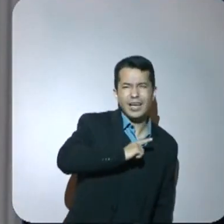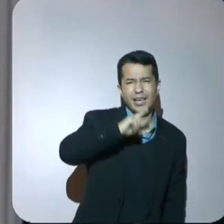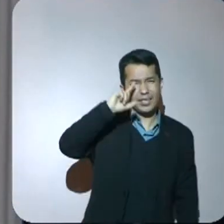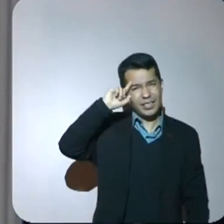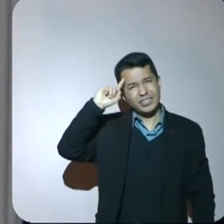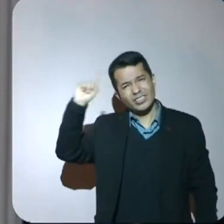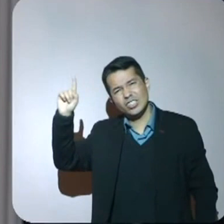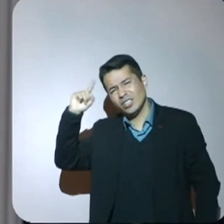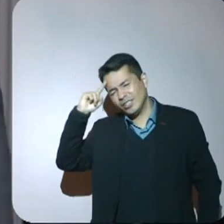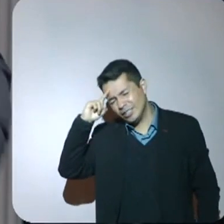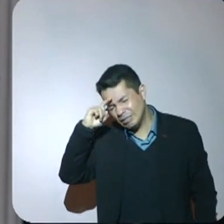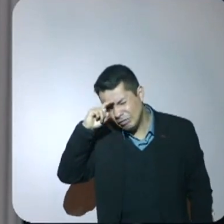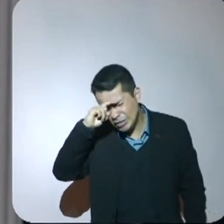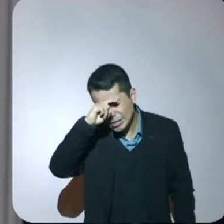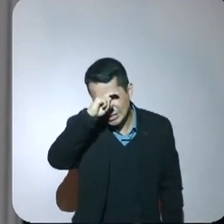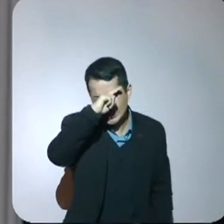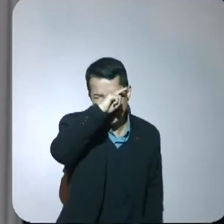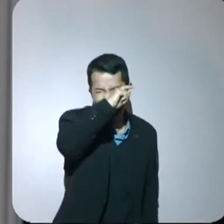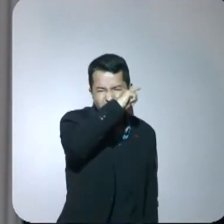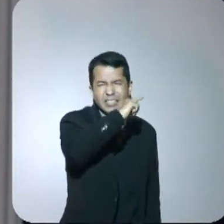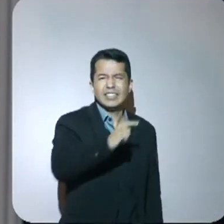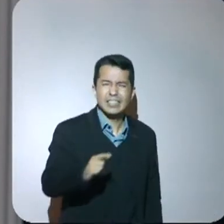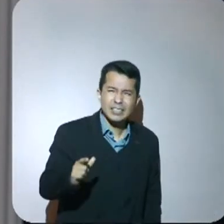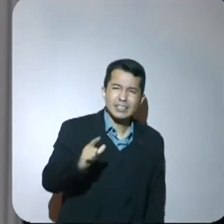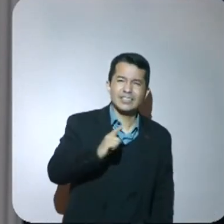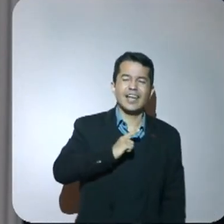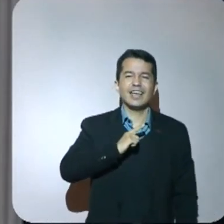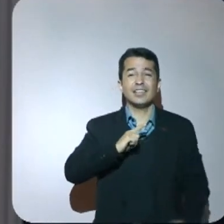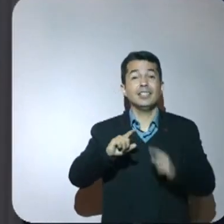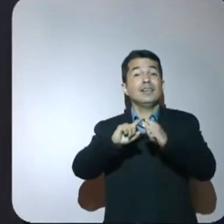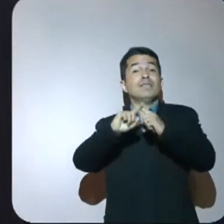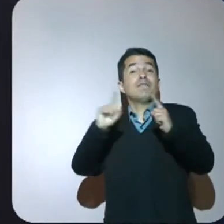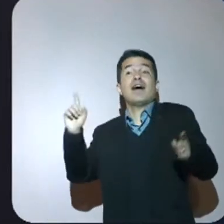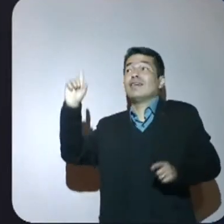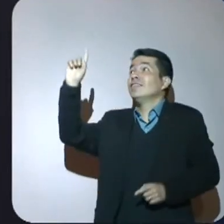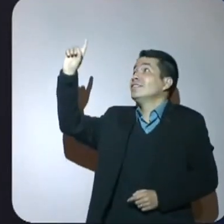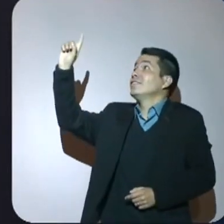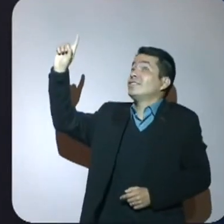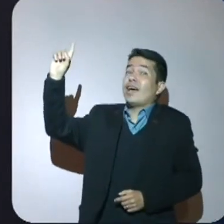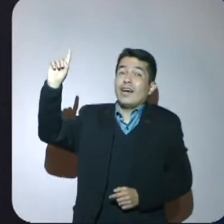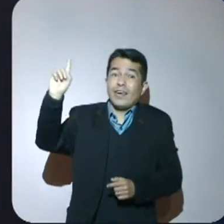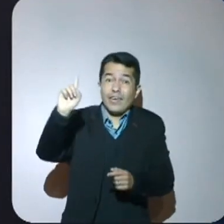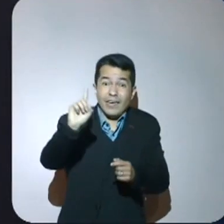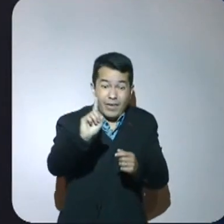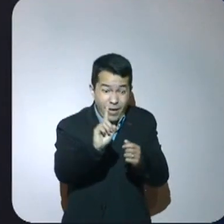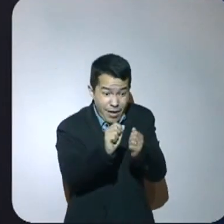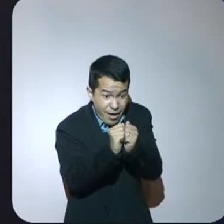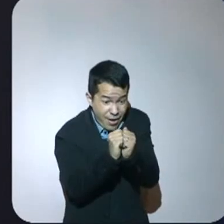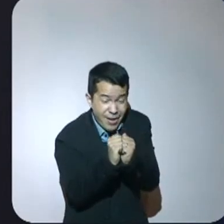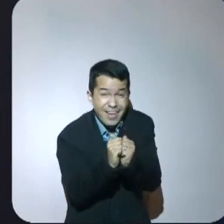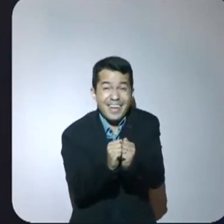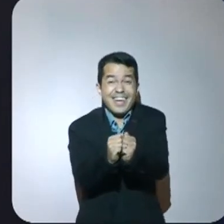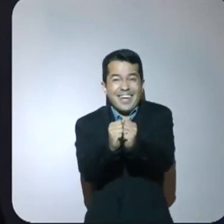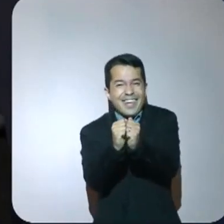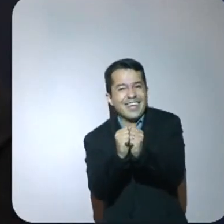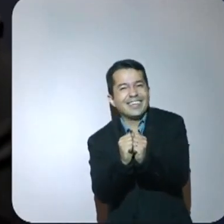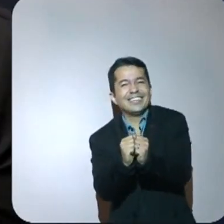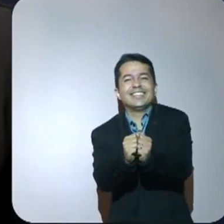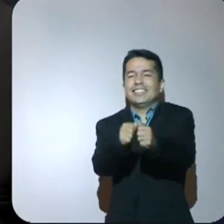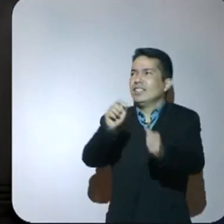forem maus, tu comigo estás, não mudarás, não